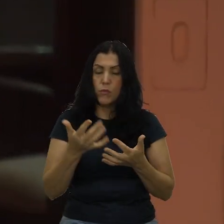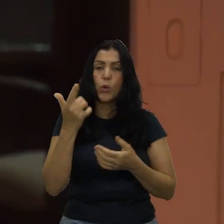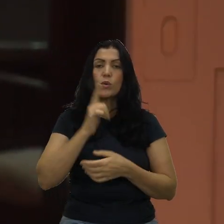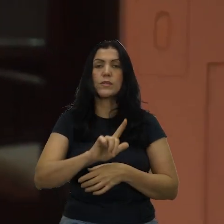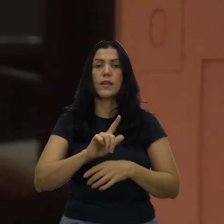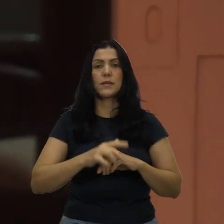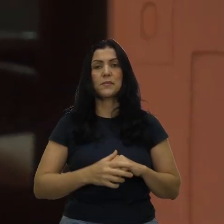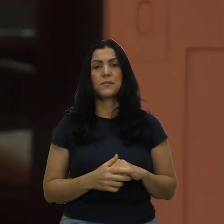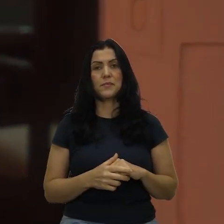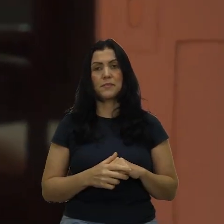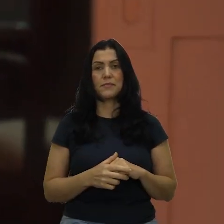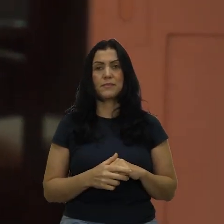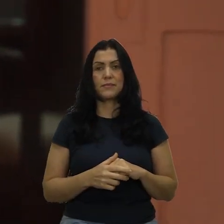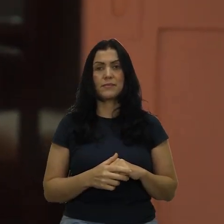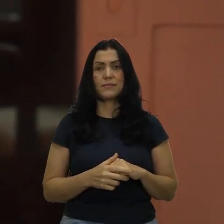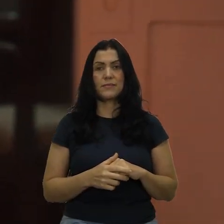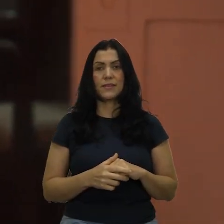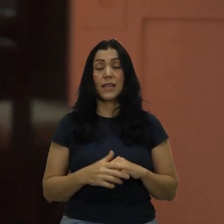problema.